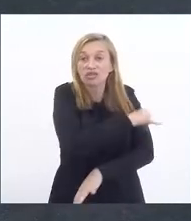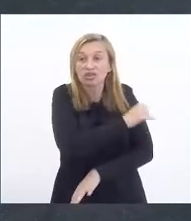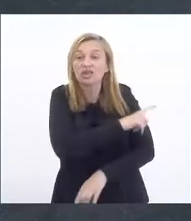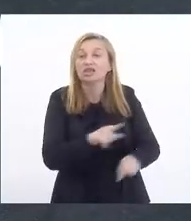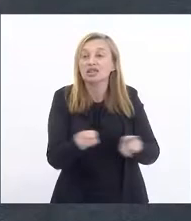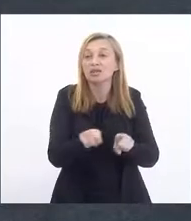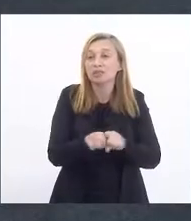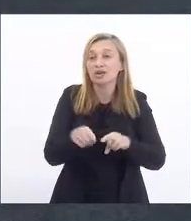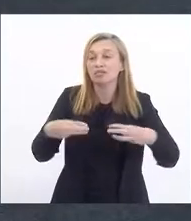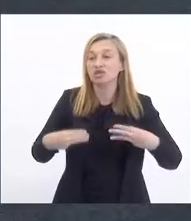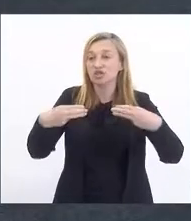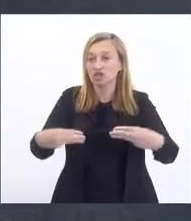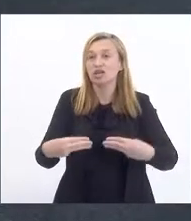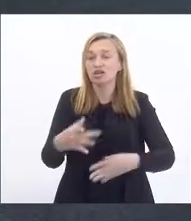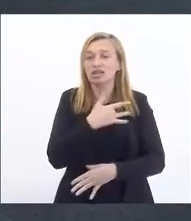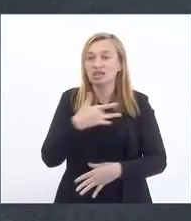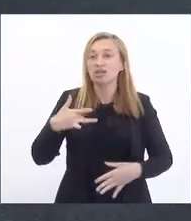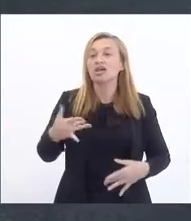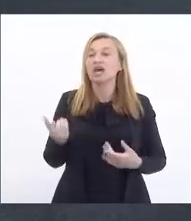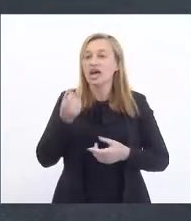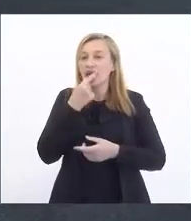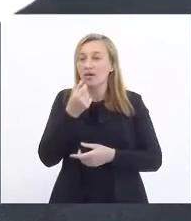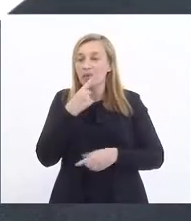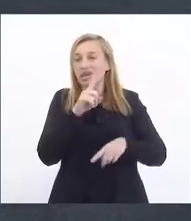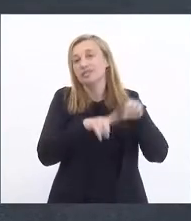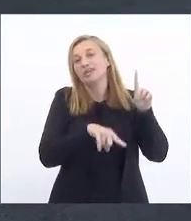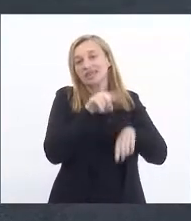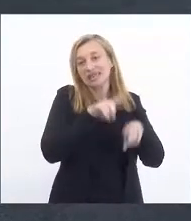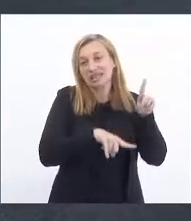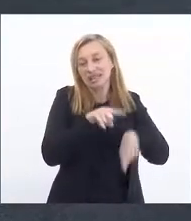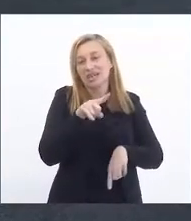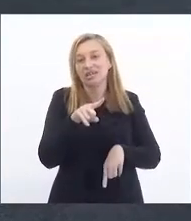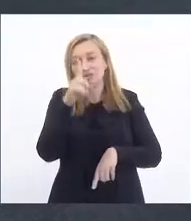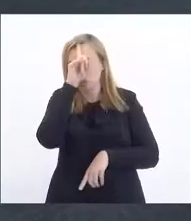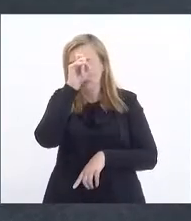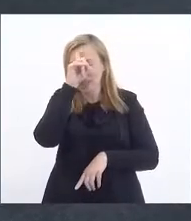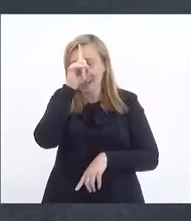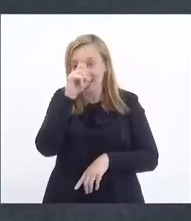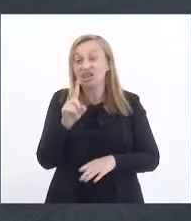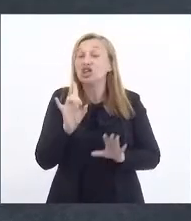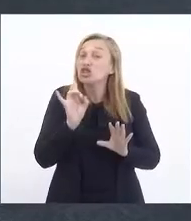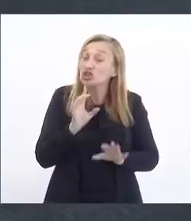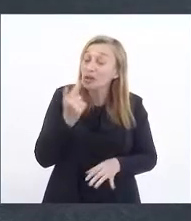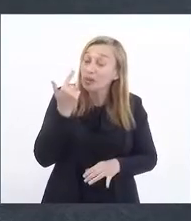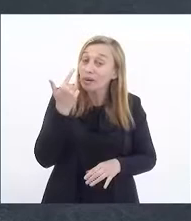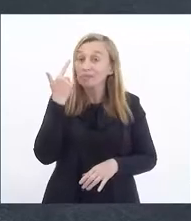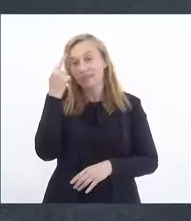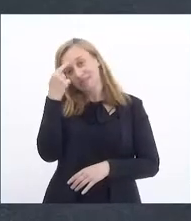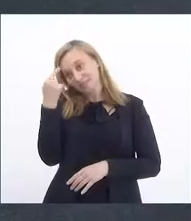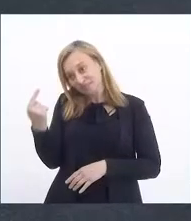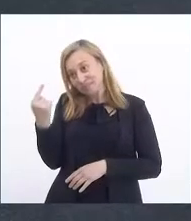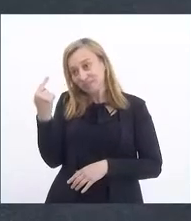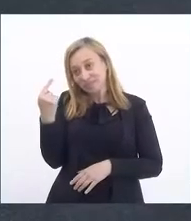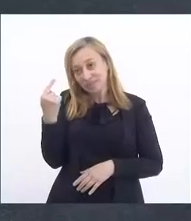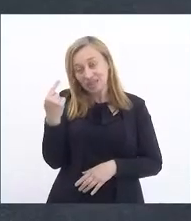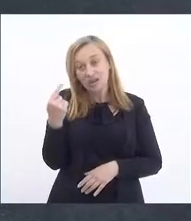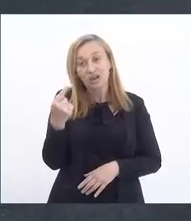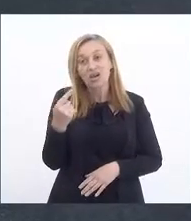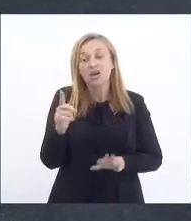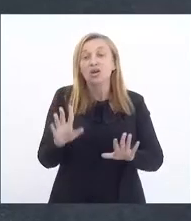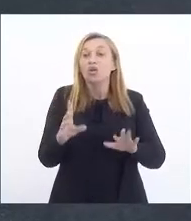saúde medicamentos e material hospitalar só para se ter uma ideia o